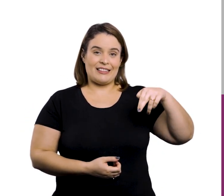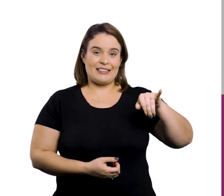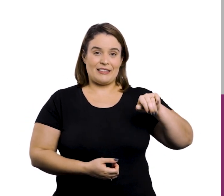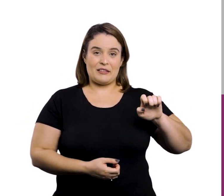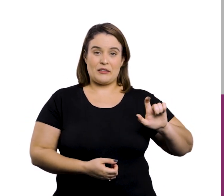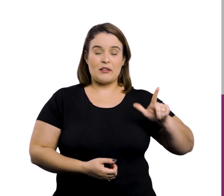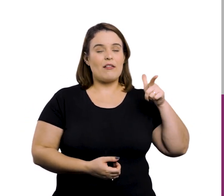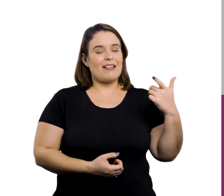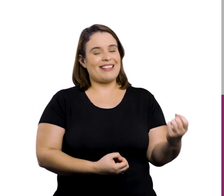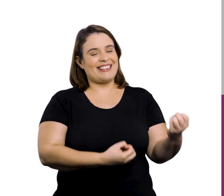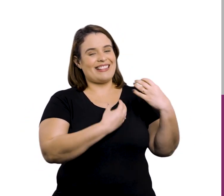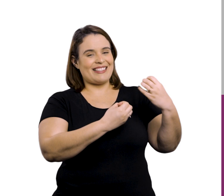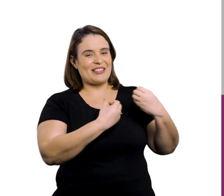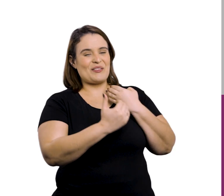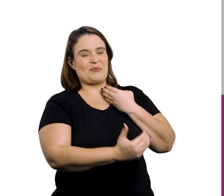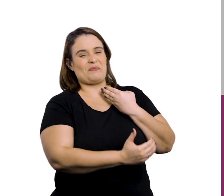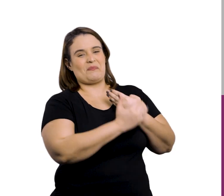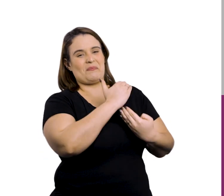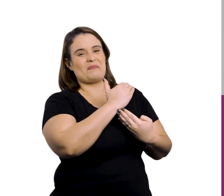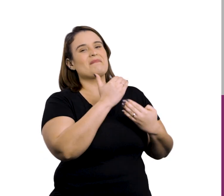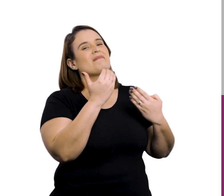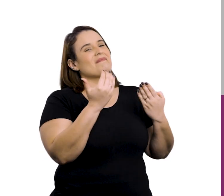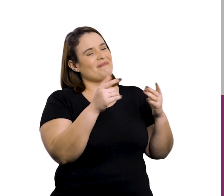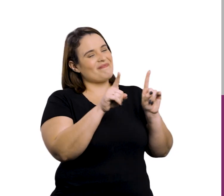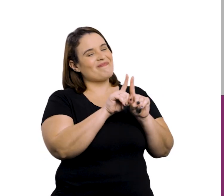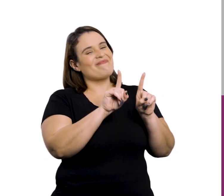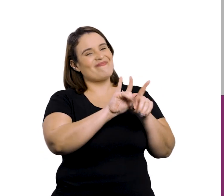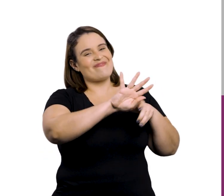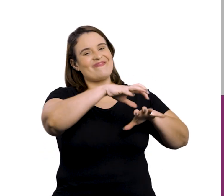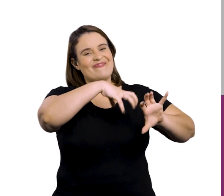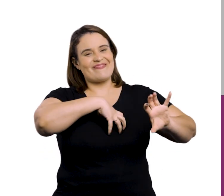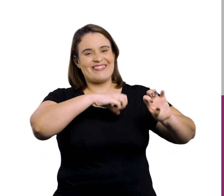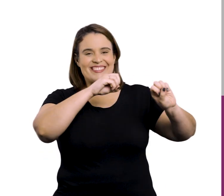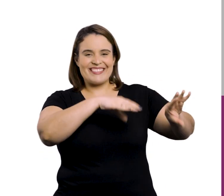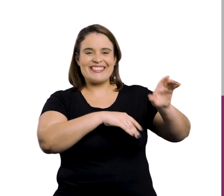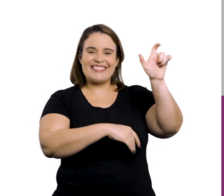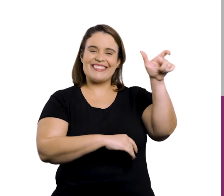nos ensina, nos orienta e se deixa ensinar, como